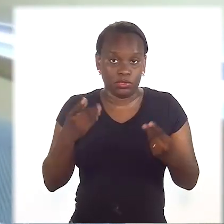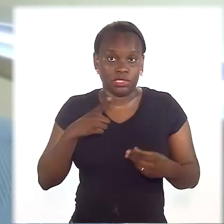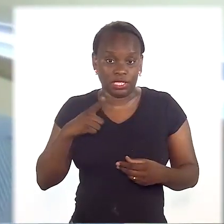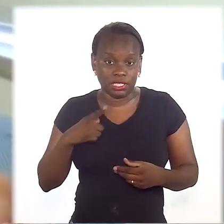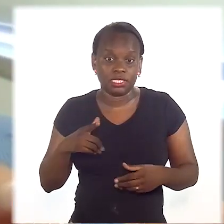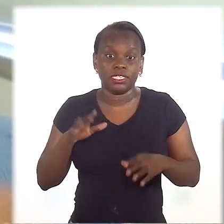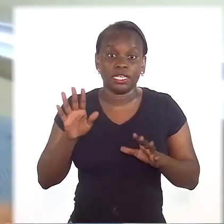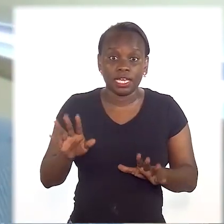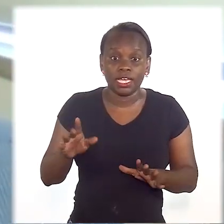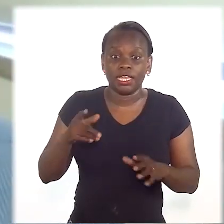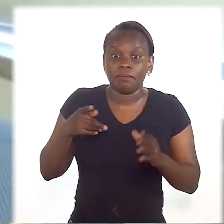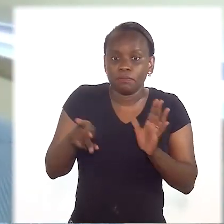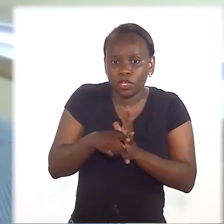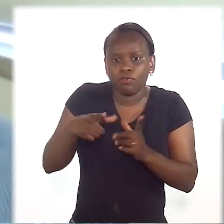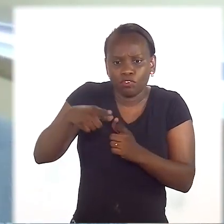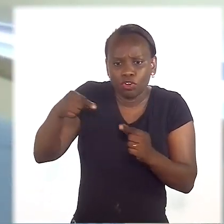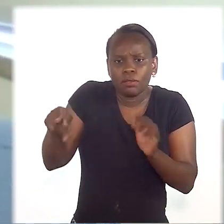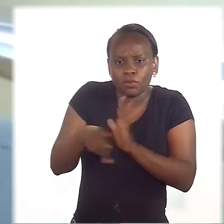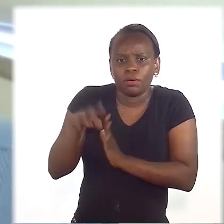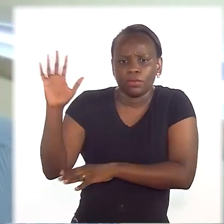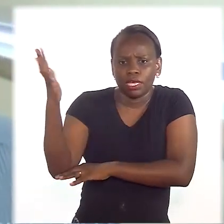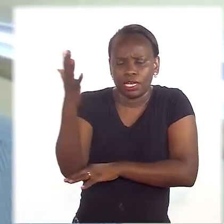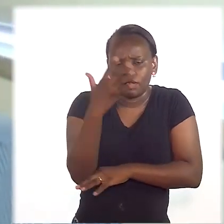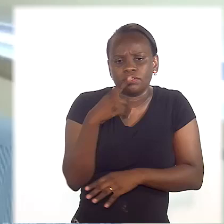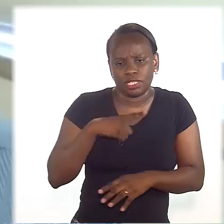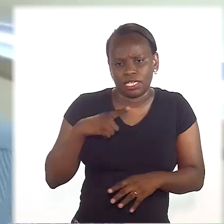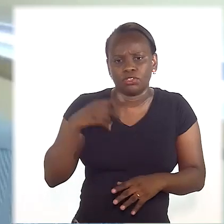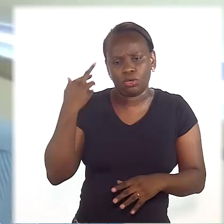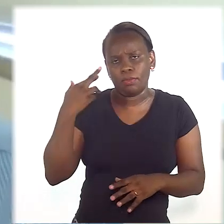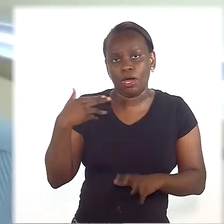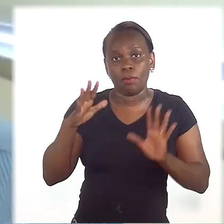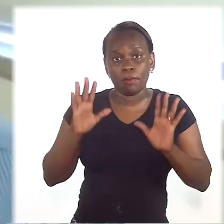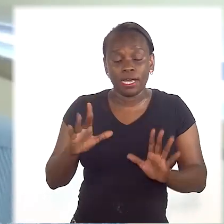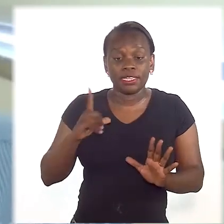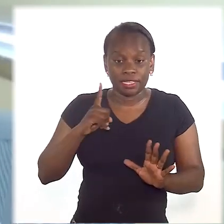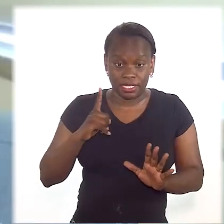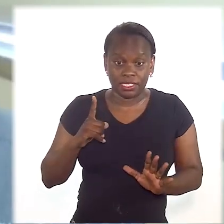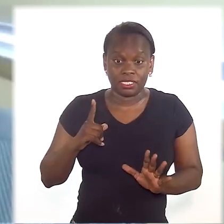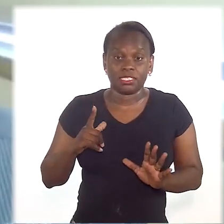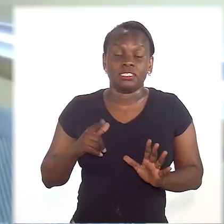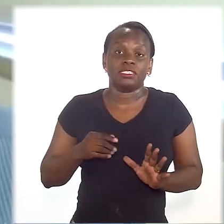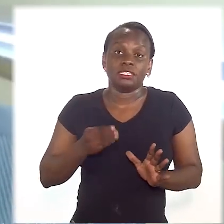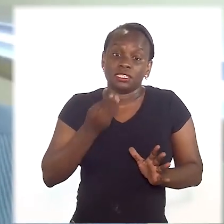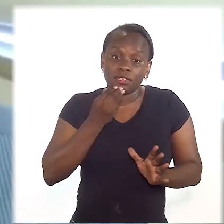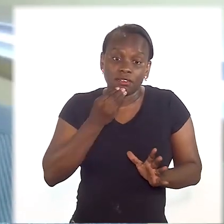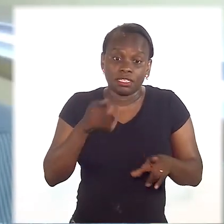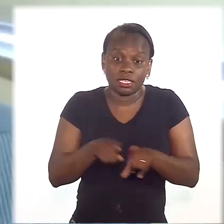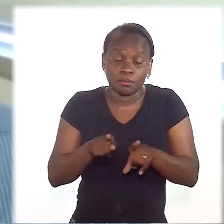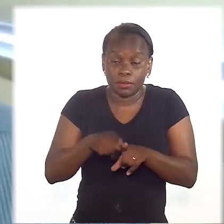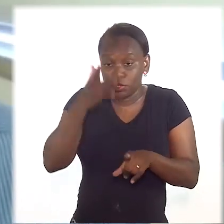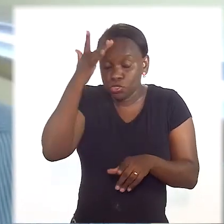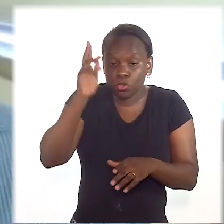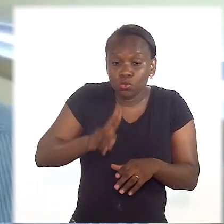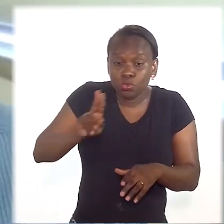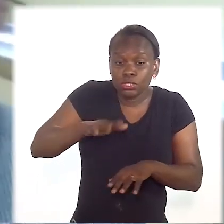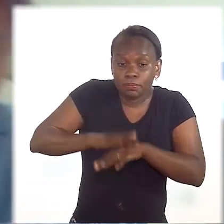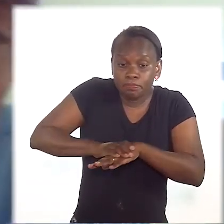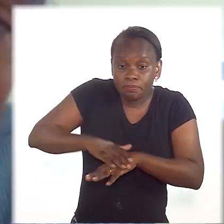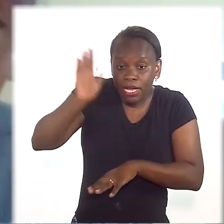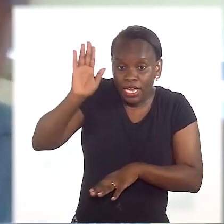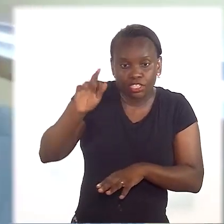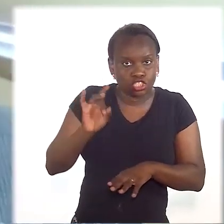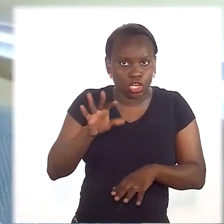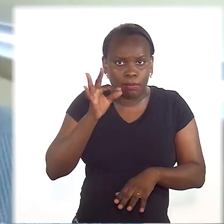que apesar de ser uma planta, vir da natureza, ela possui. E, obviamente, esse aumento no consumo,